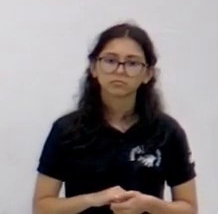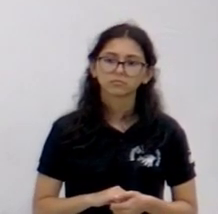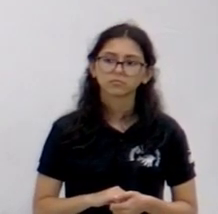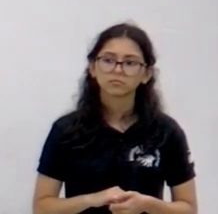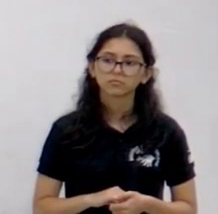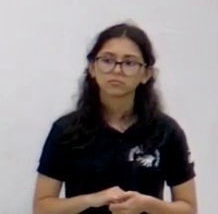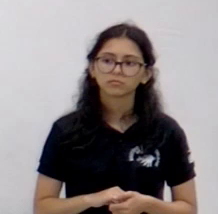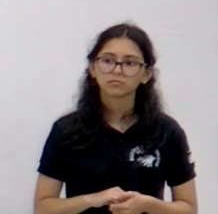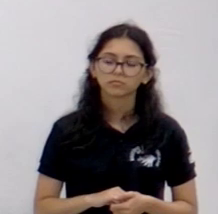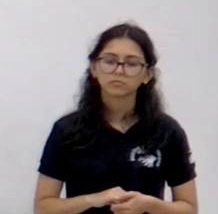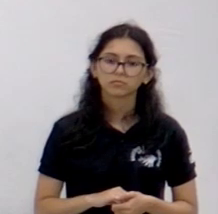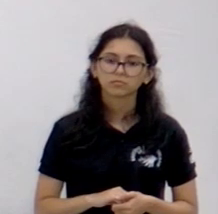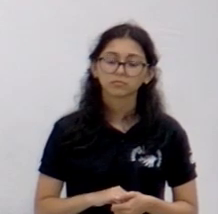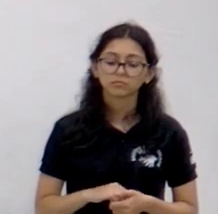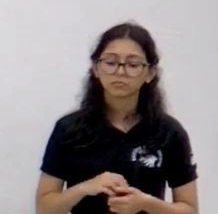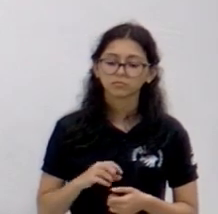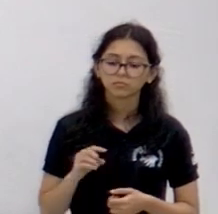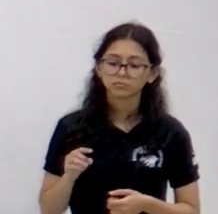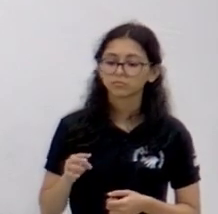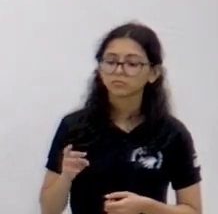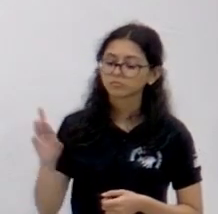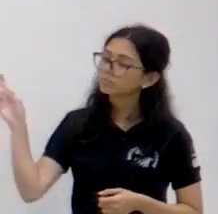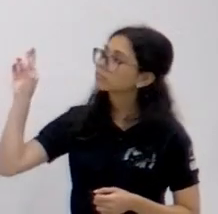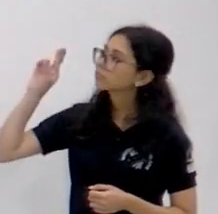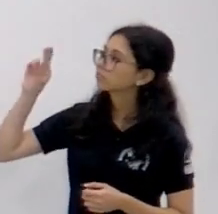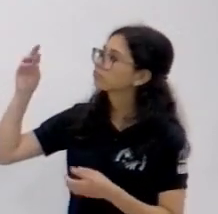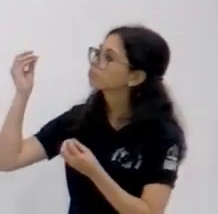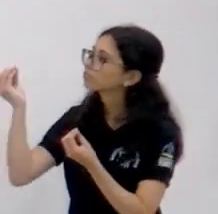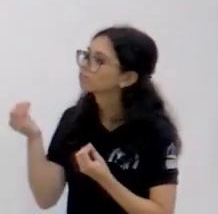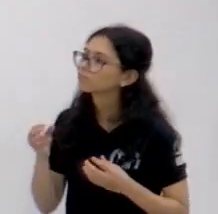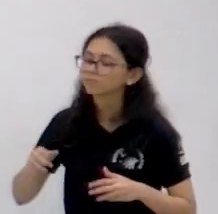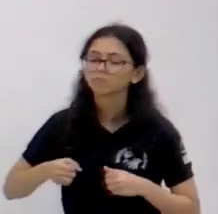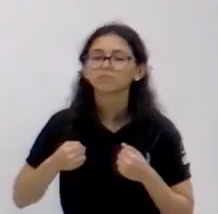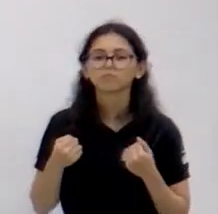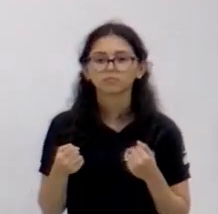a motivação de nossa escolha.